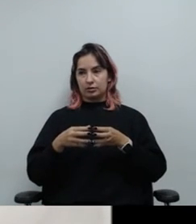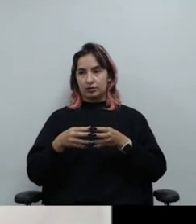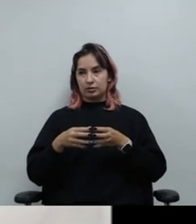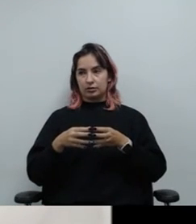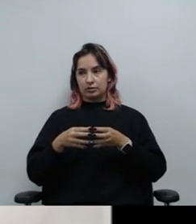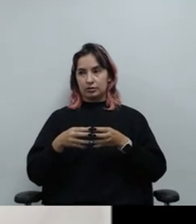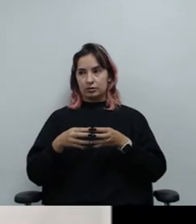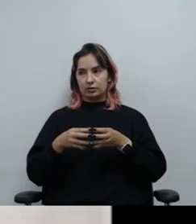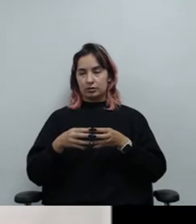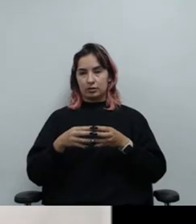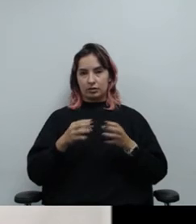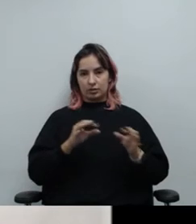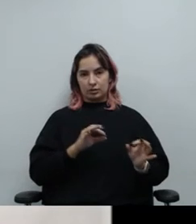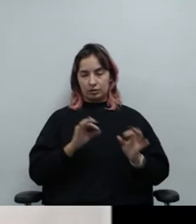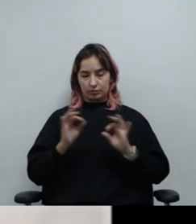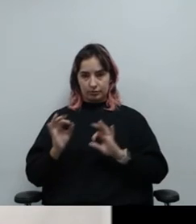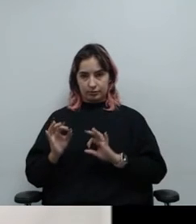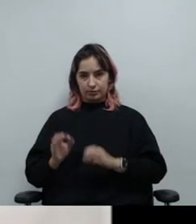por elas assistidas, né.